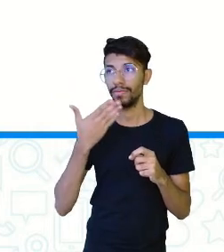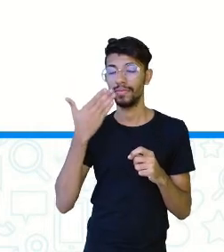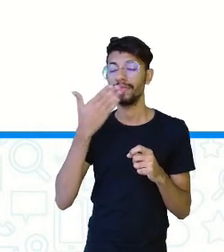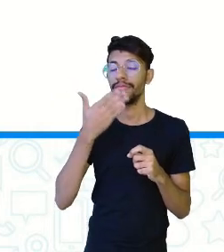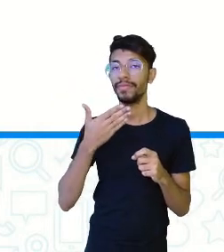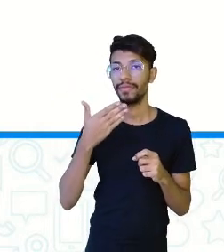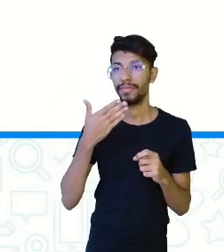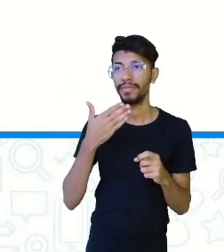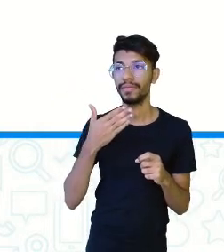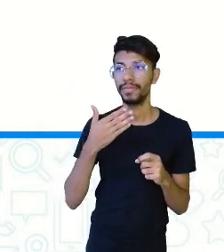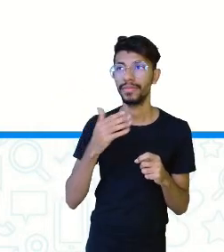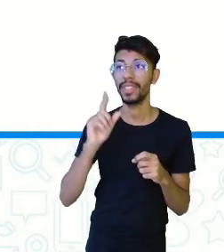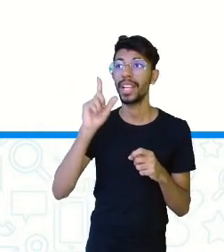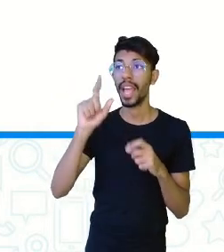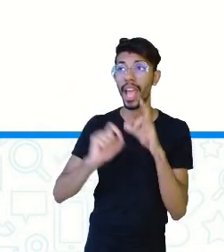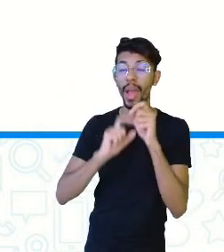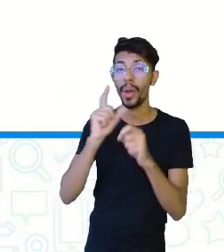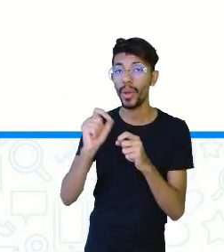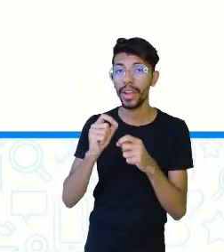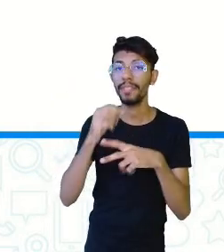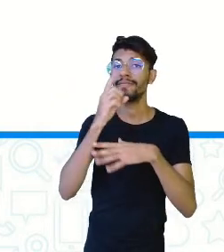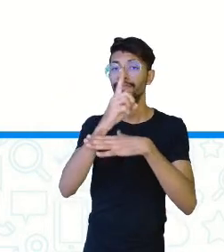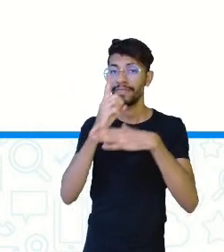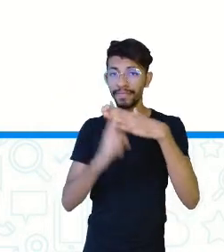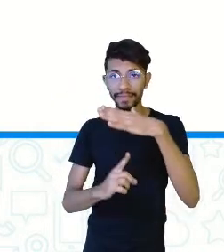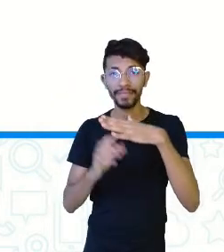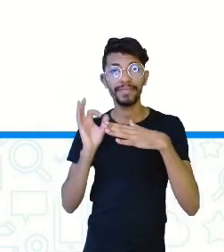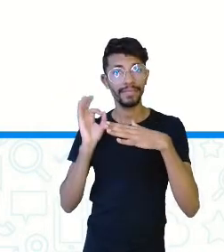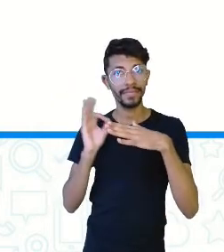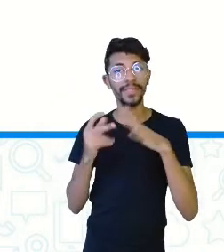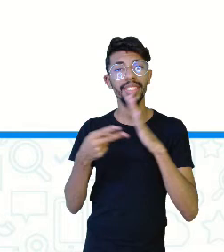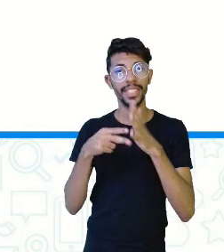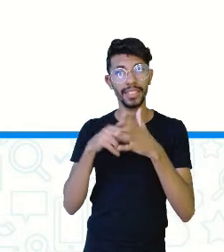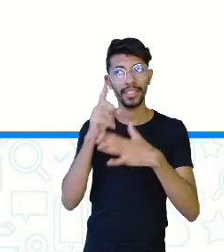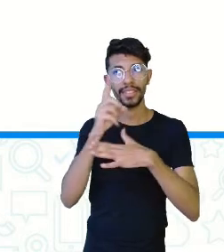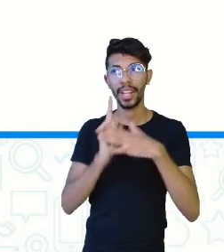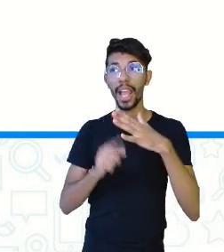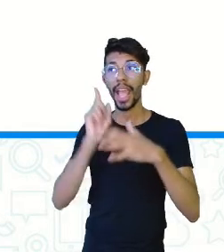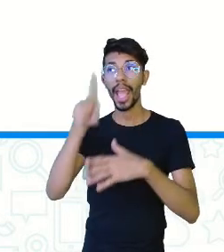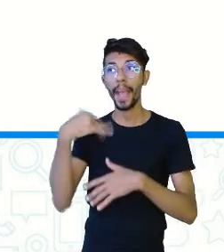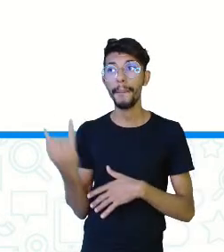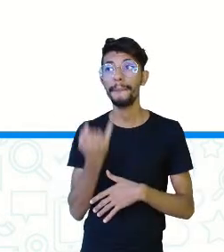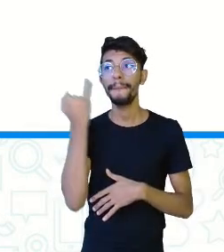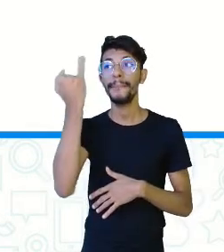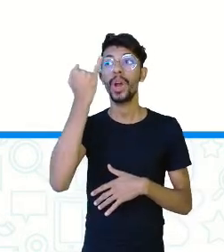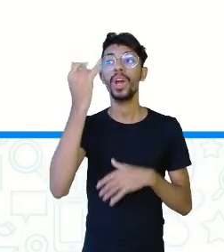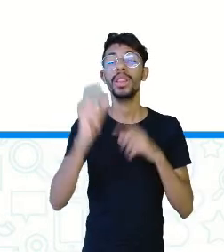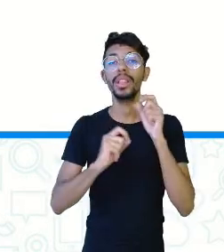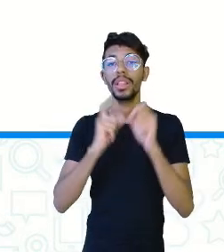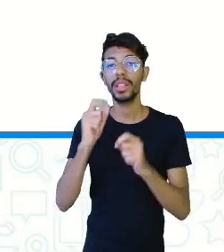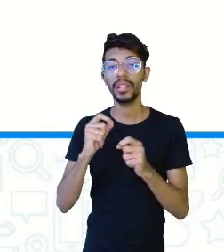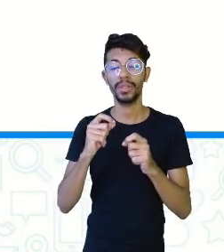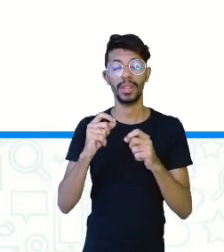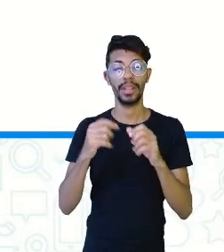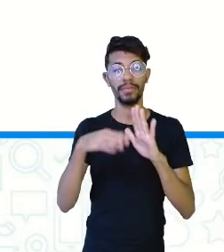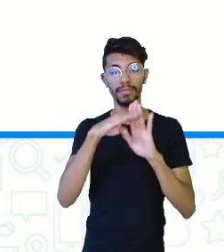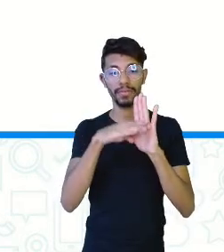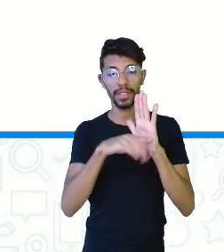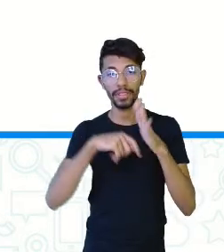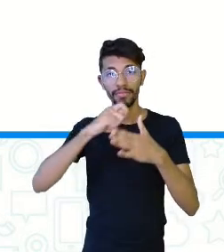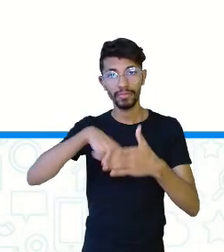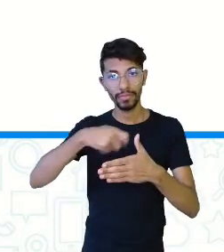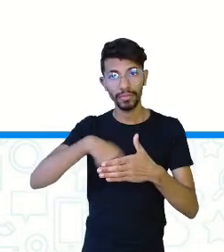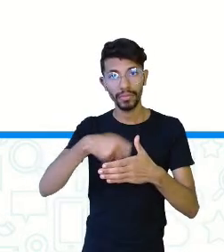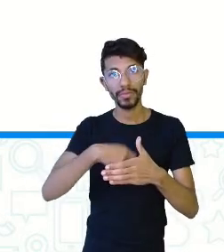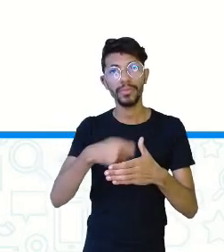condensado. Isso é uma fração. É muito importante para uma receita culinária dar certo, é